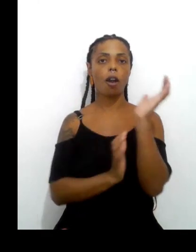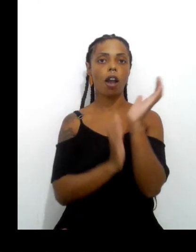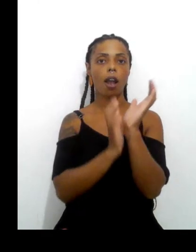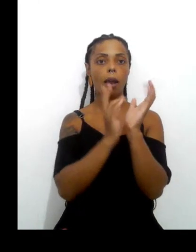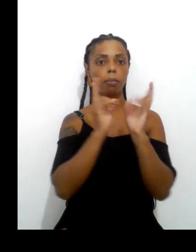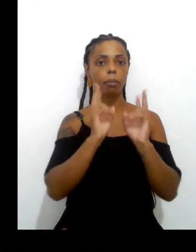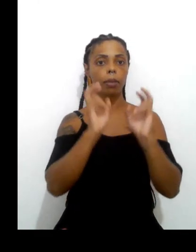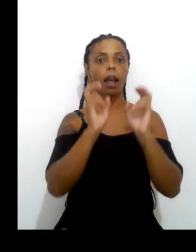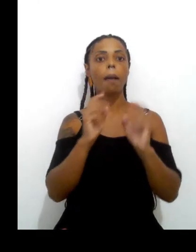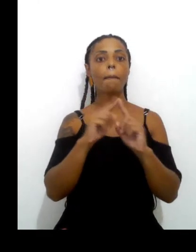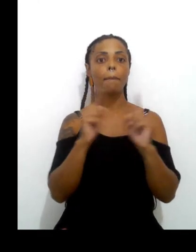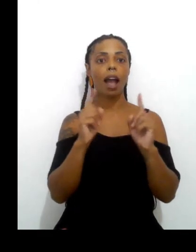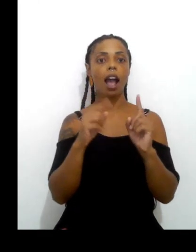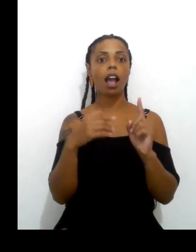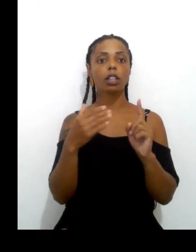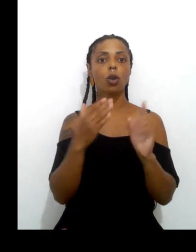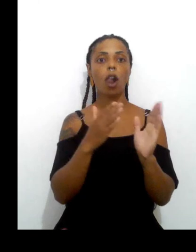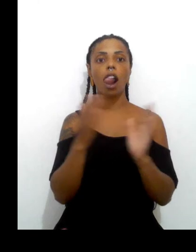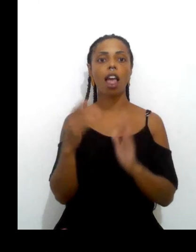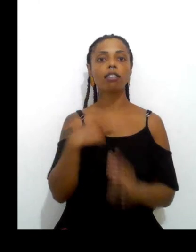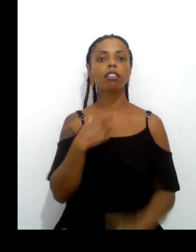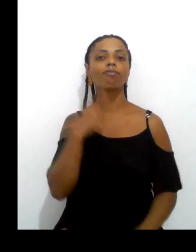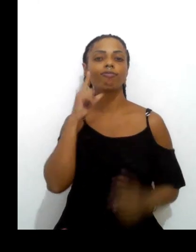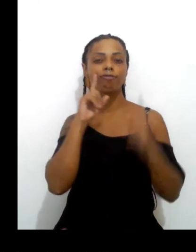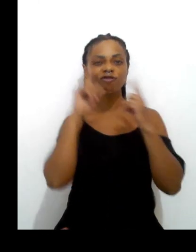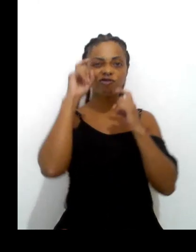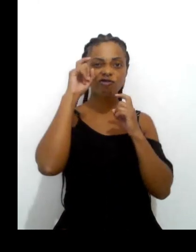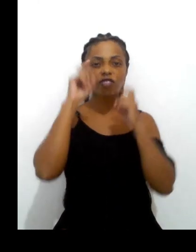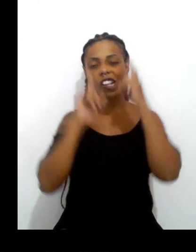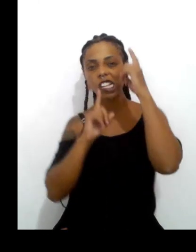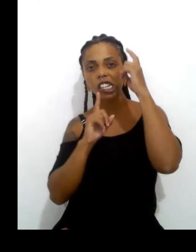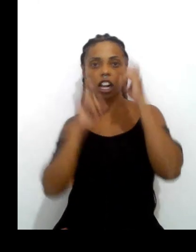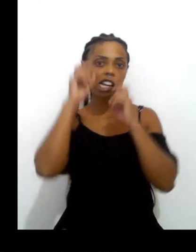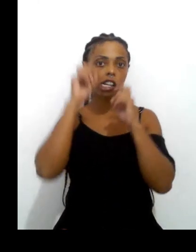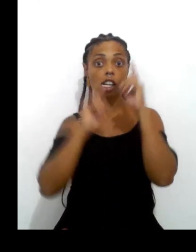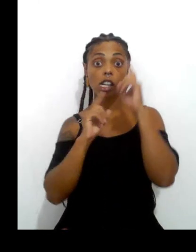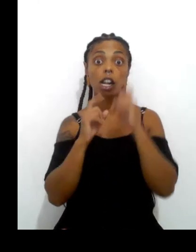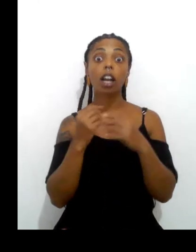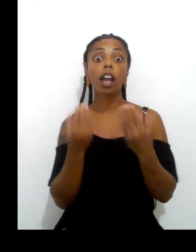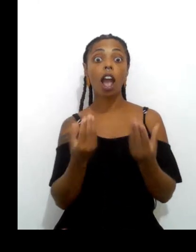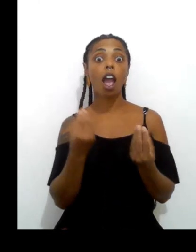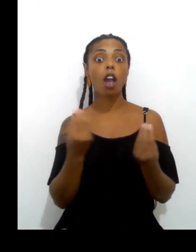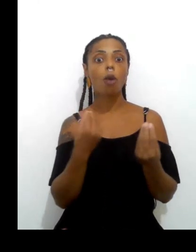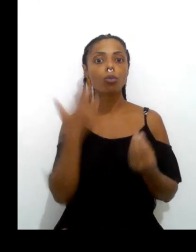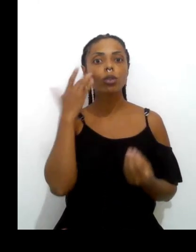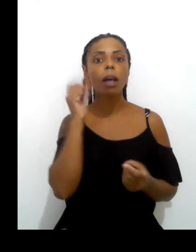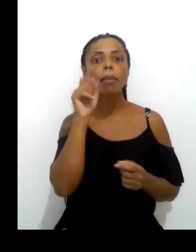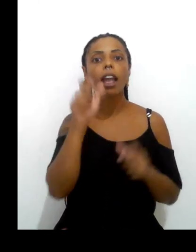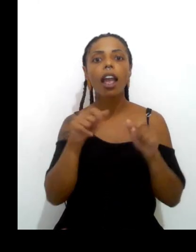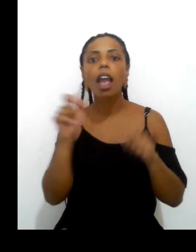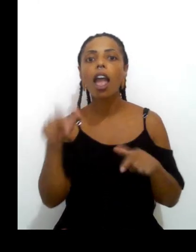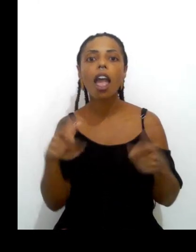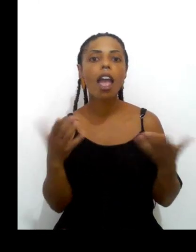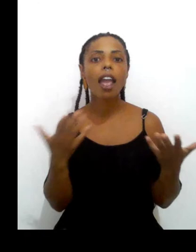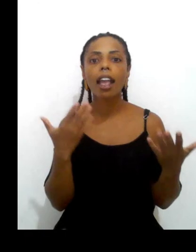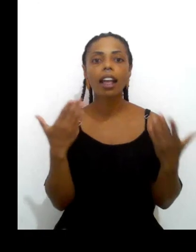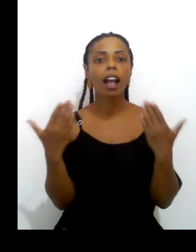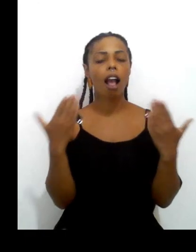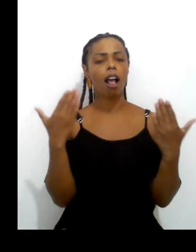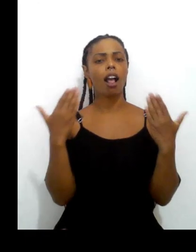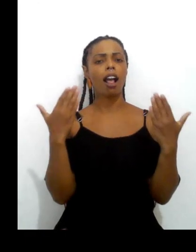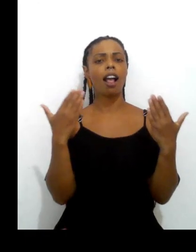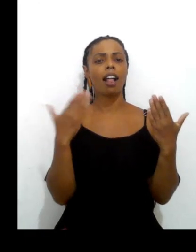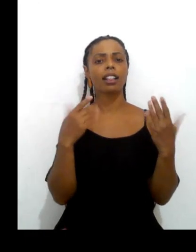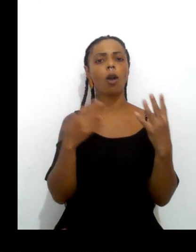caretas ameaçando a nossa capacidade de reconhecer cada um criando quatro